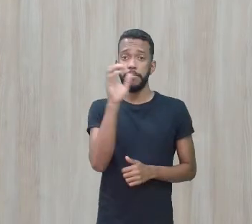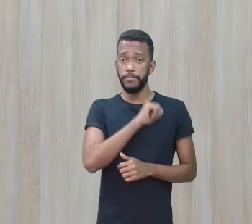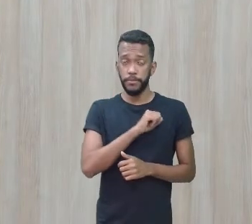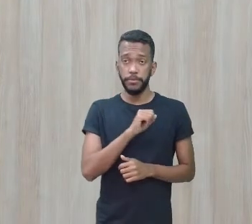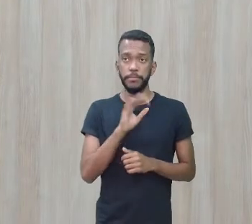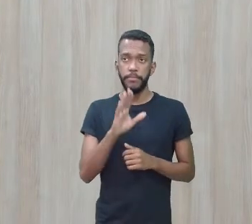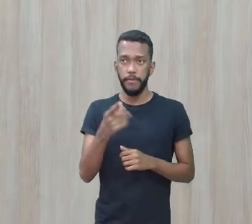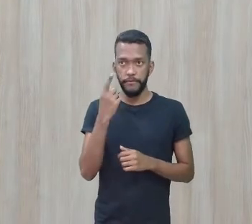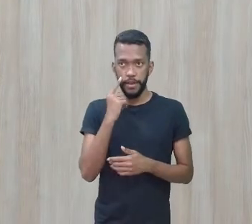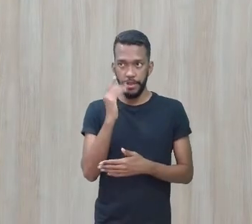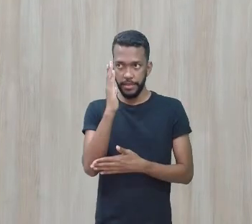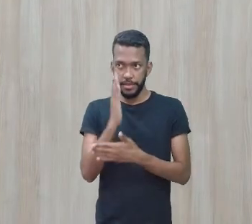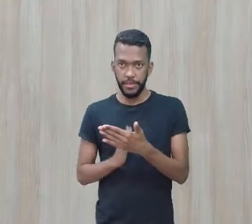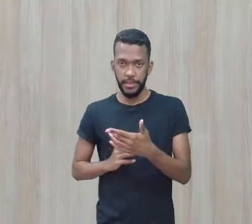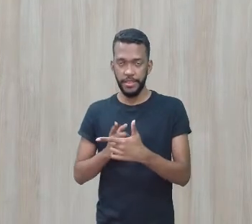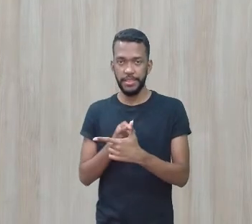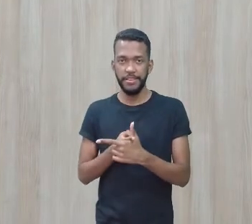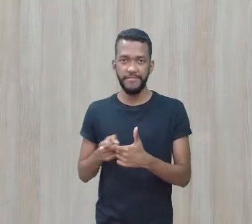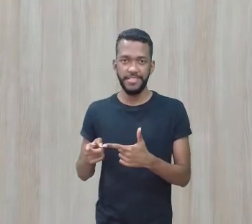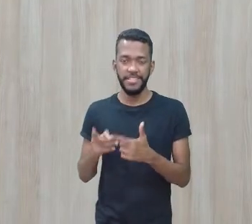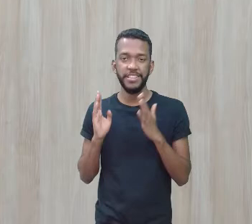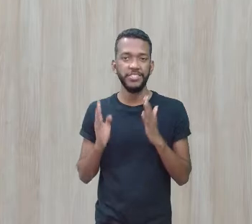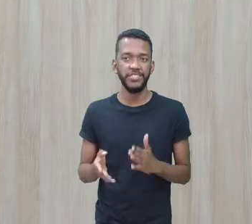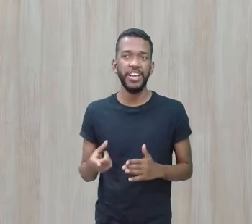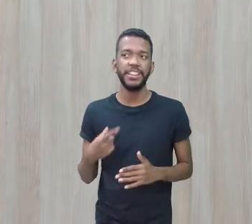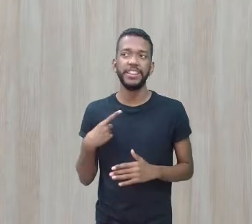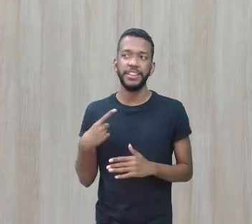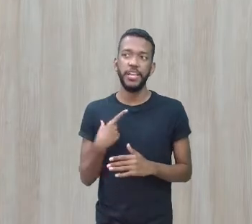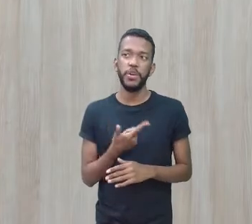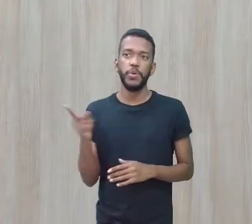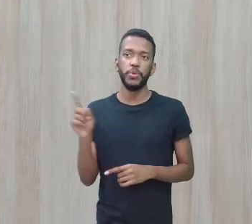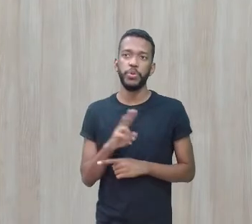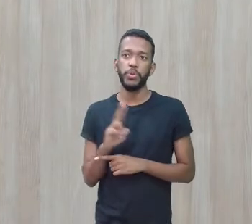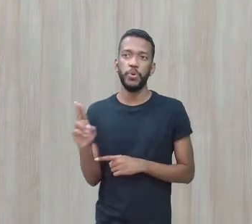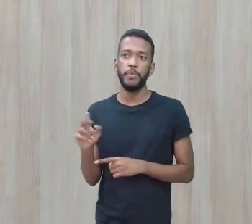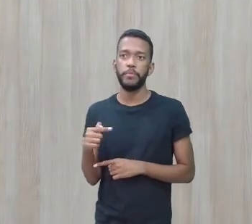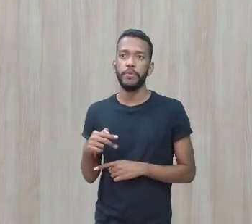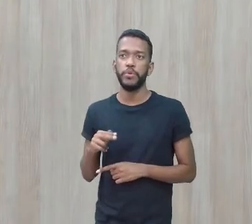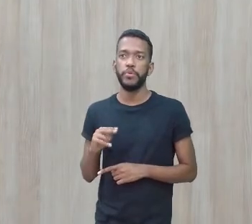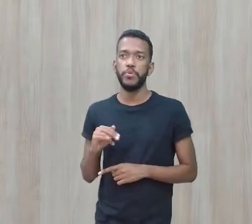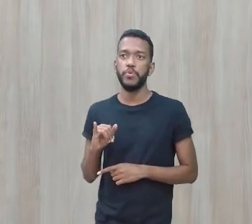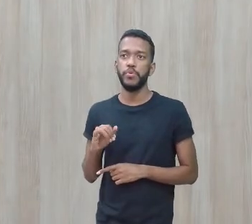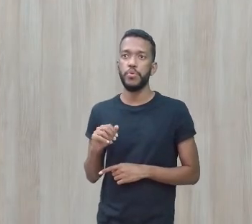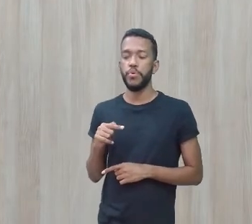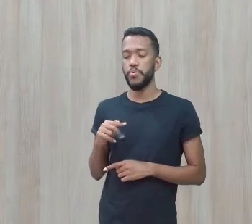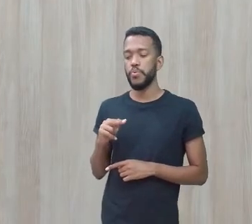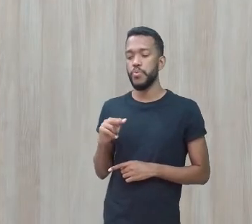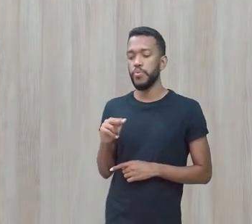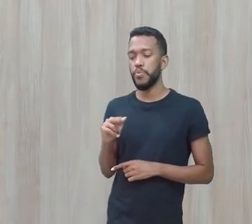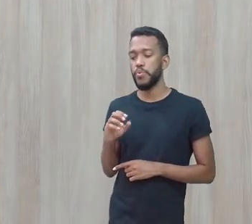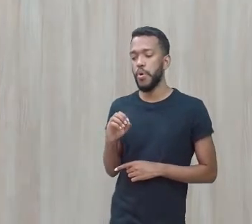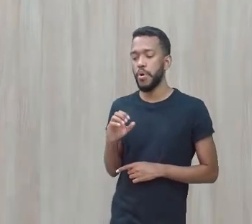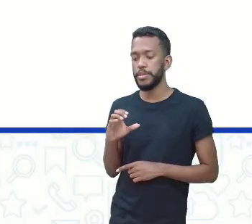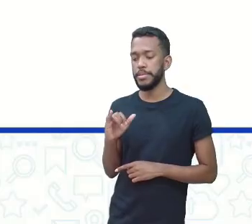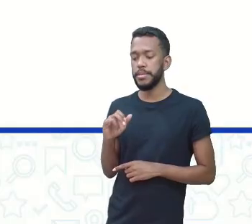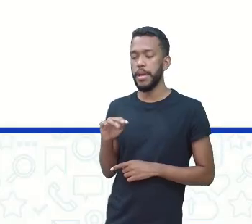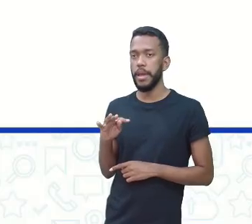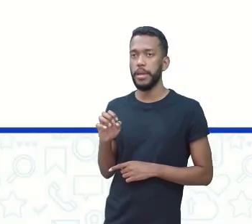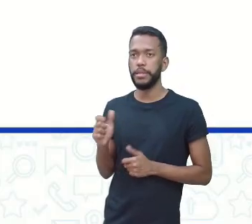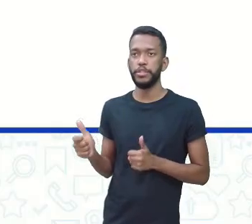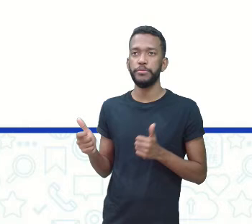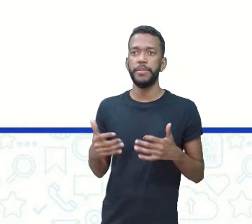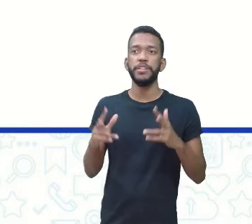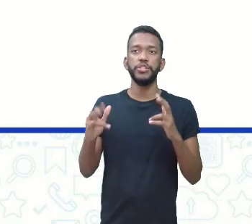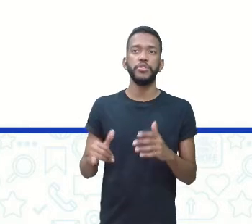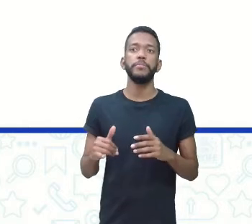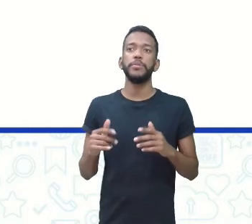divisão, olha, a operação divisão, ela tem esse outro nome, né? Esse nome de quociente também é utilizado para a ideia de divisão,